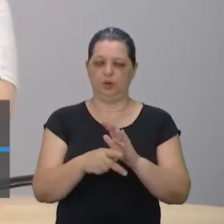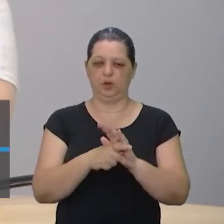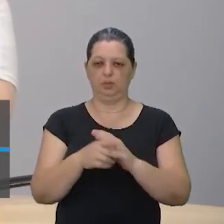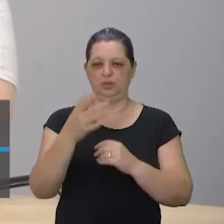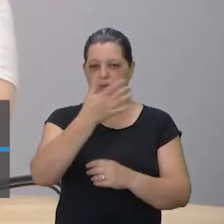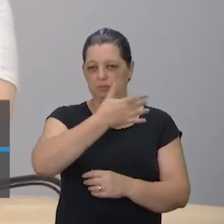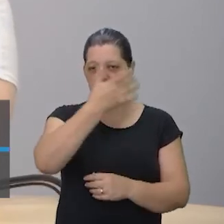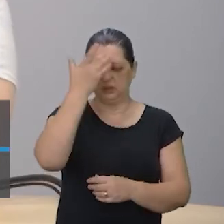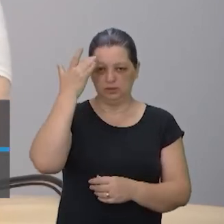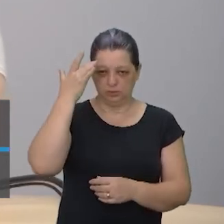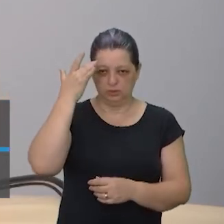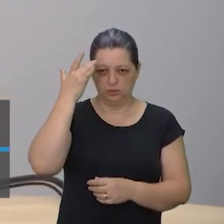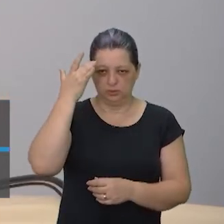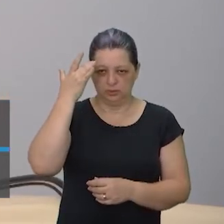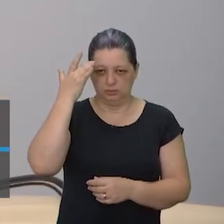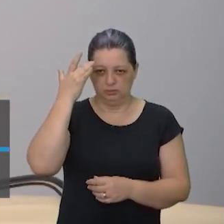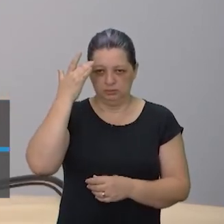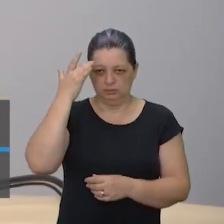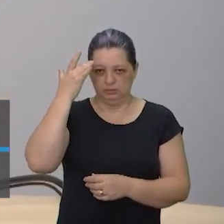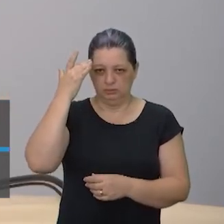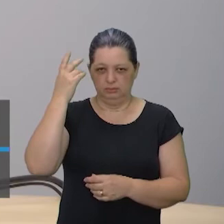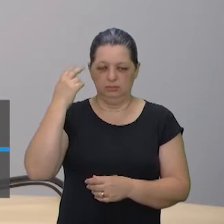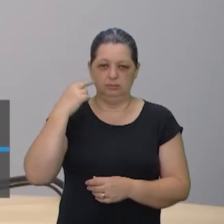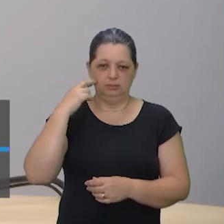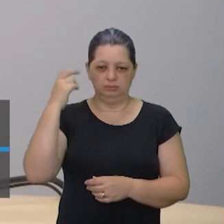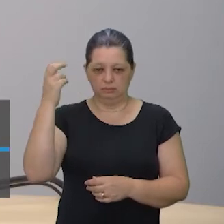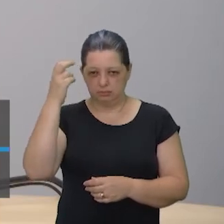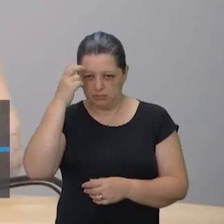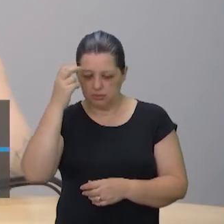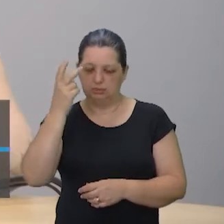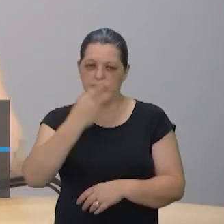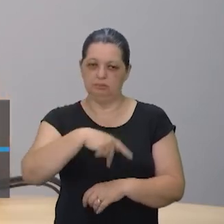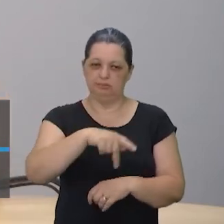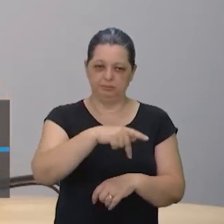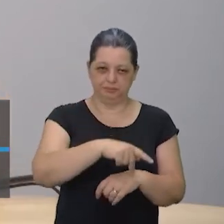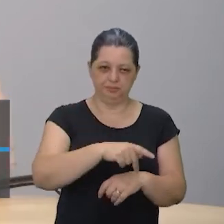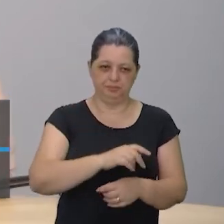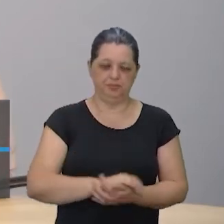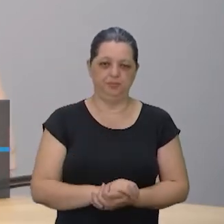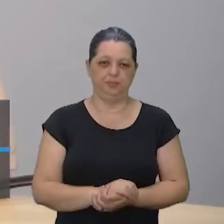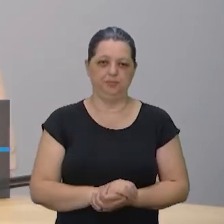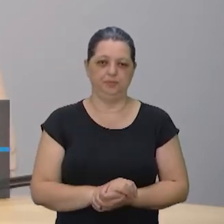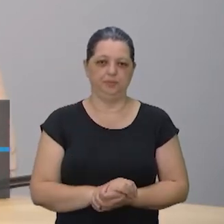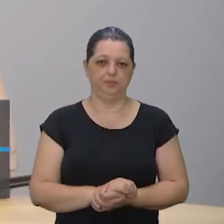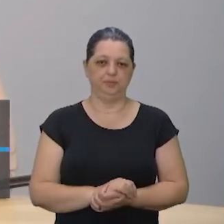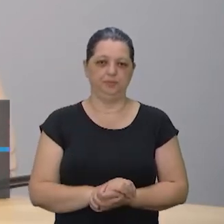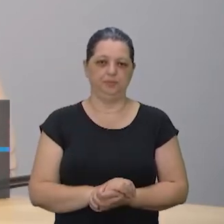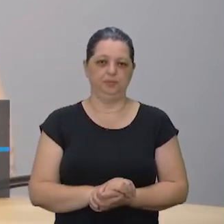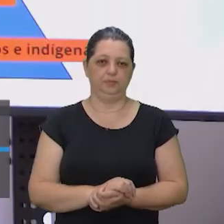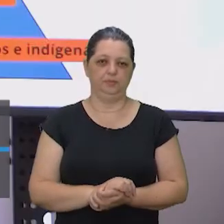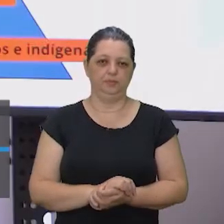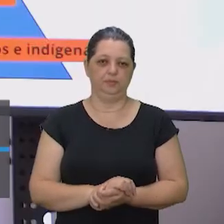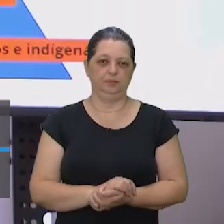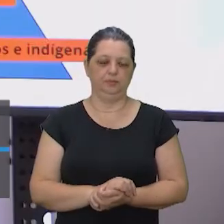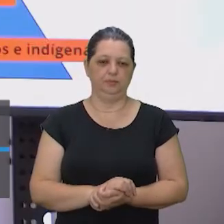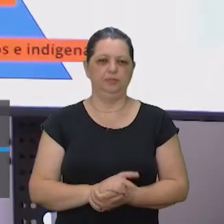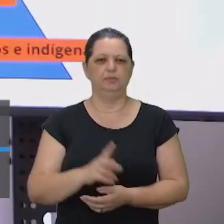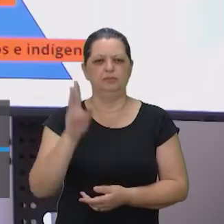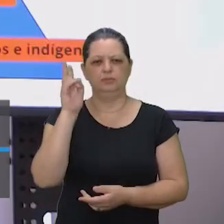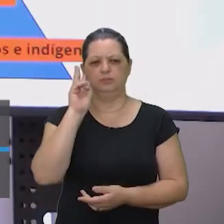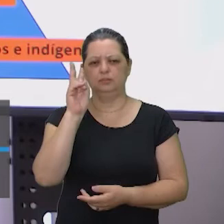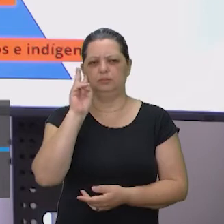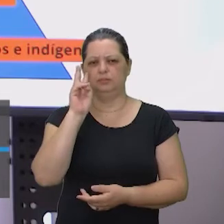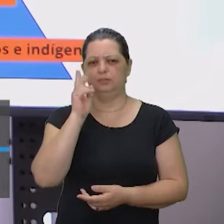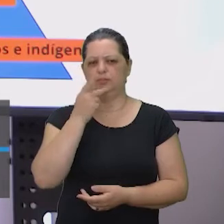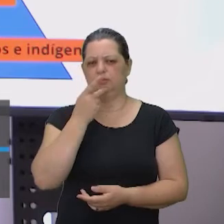pessoa, determinadas hispanohablantes, né? E olha que curioso, lembra que eu te falei de como